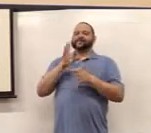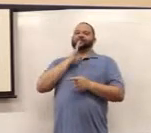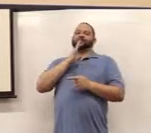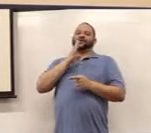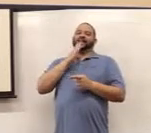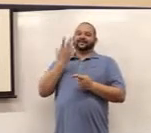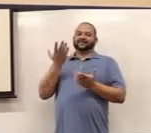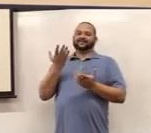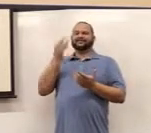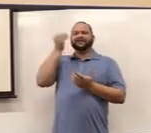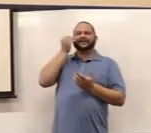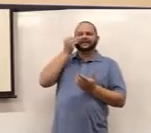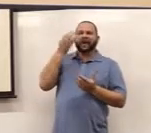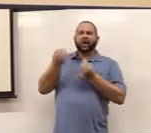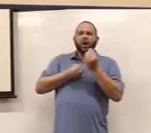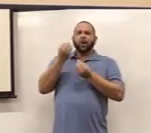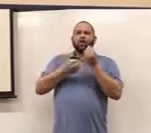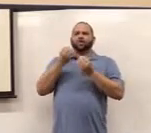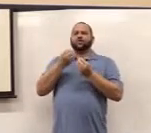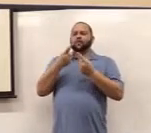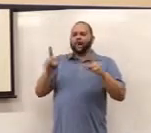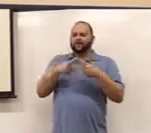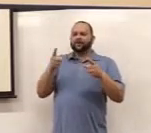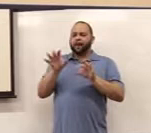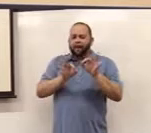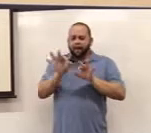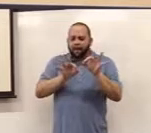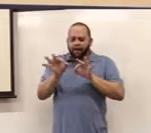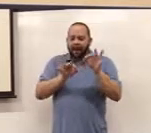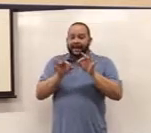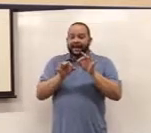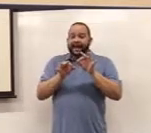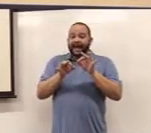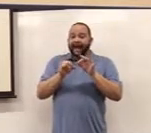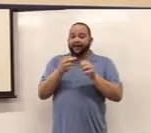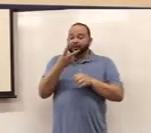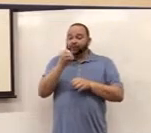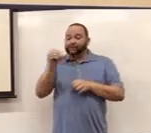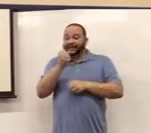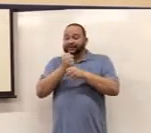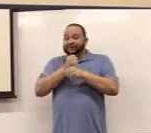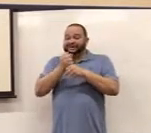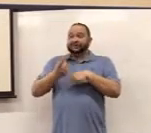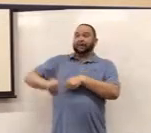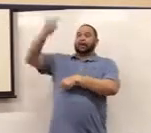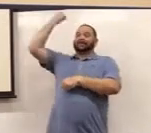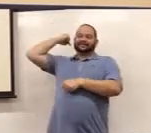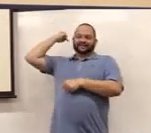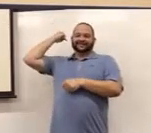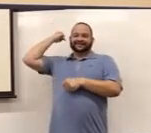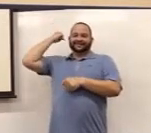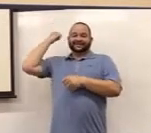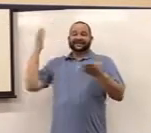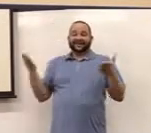como que uma música que foi composta há quase 200 anos ainda pode ser estreada numa outra cidade e criar tanto